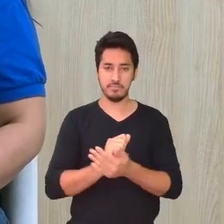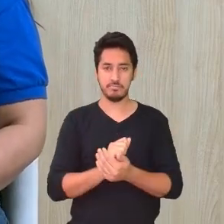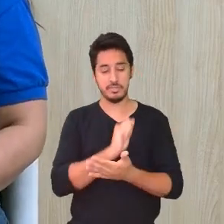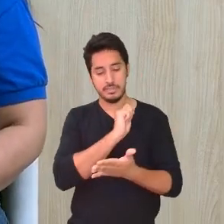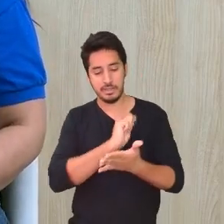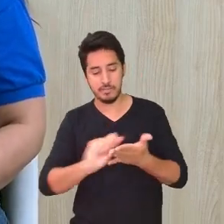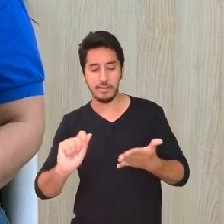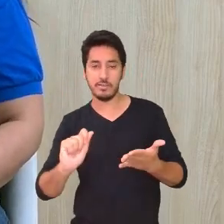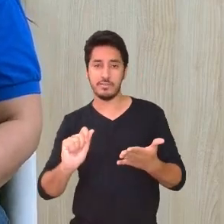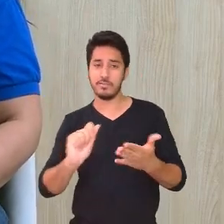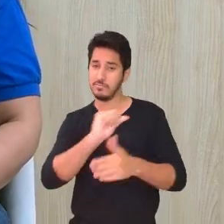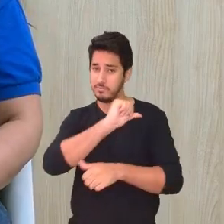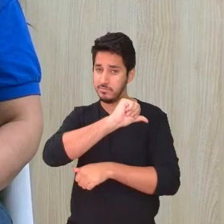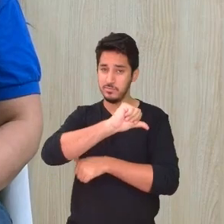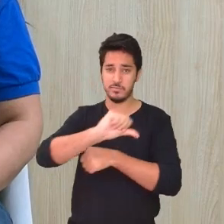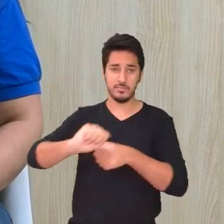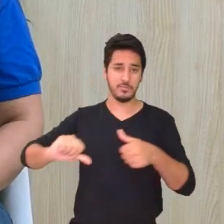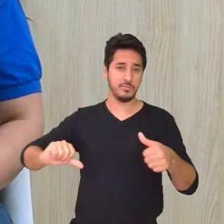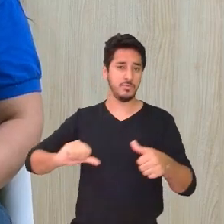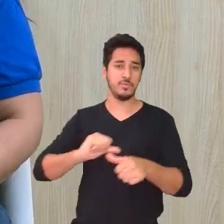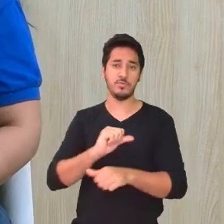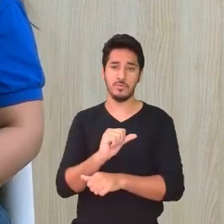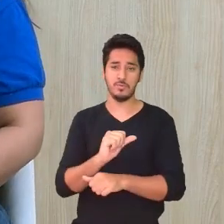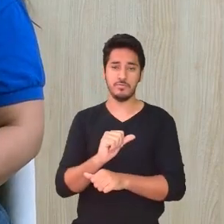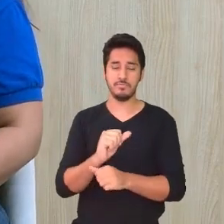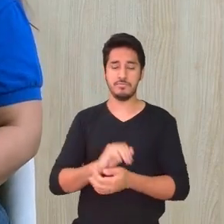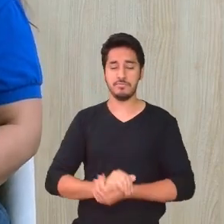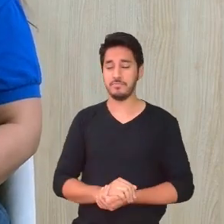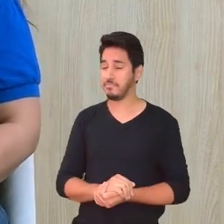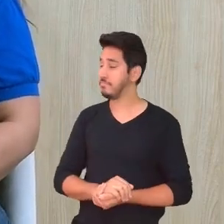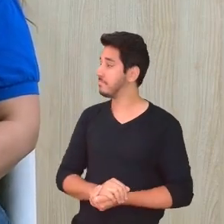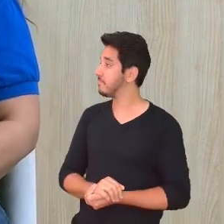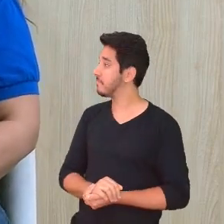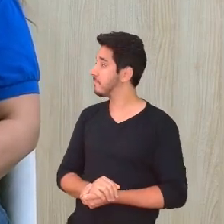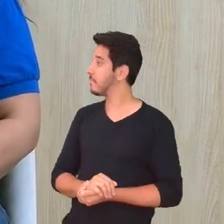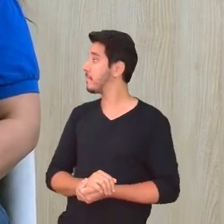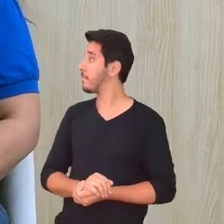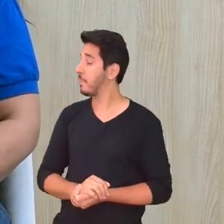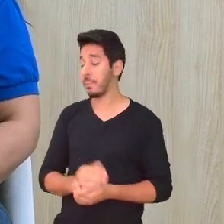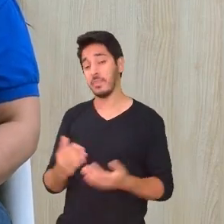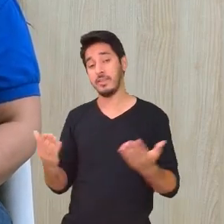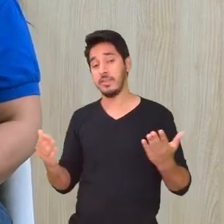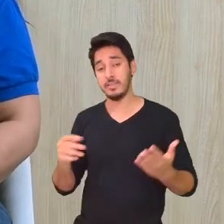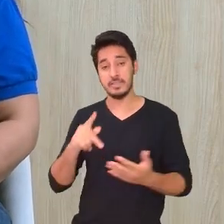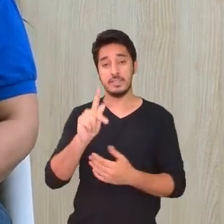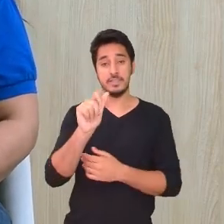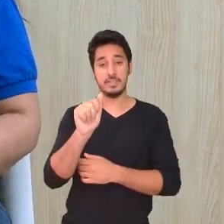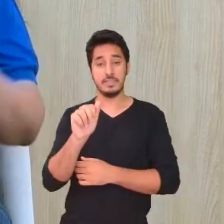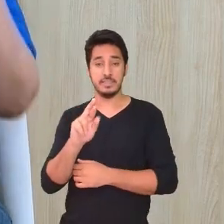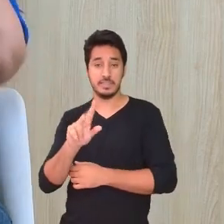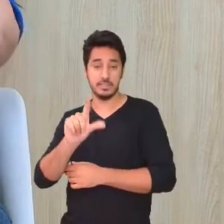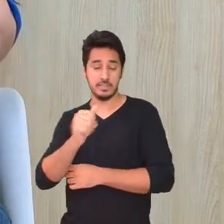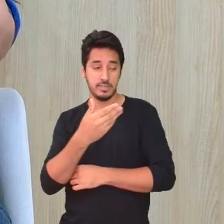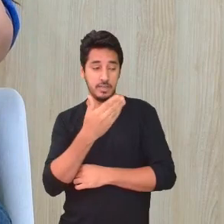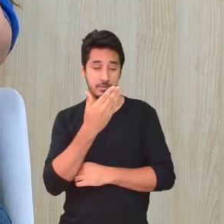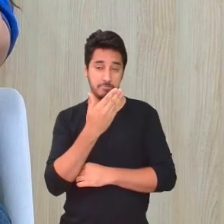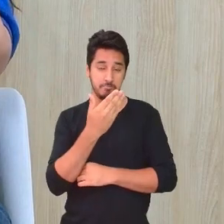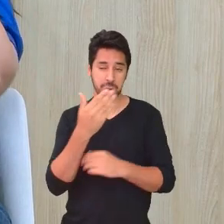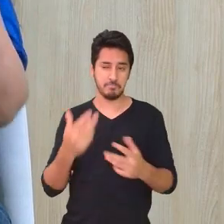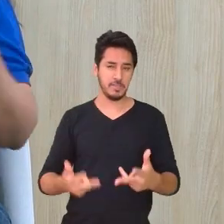né, essa configuração e esse conceito. Né? E assim, Carla, a gente percebe, né, de que quando